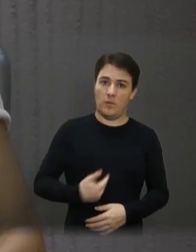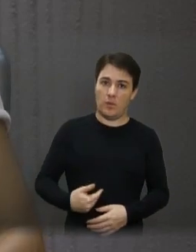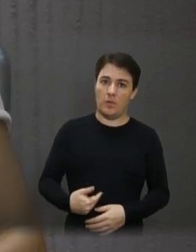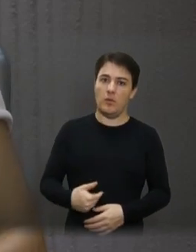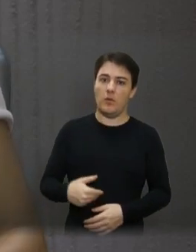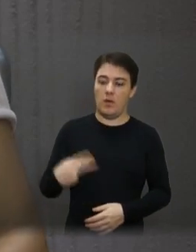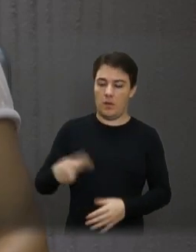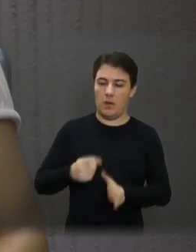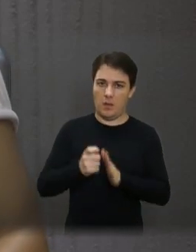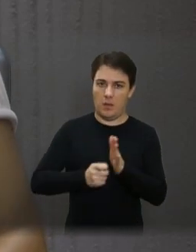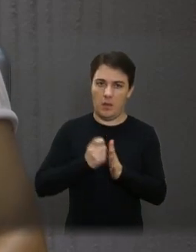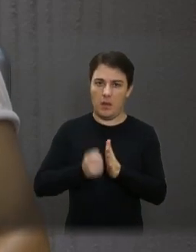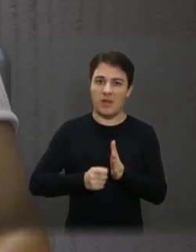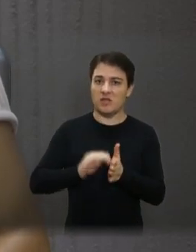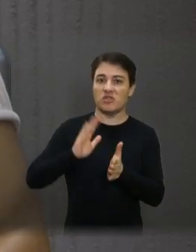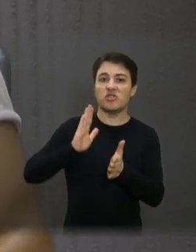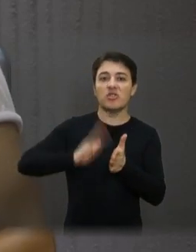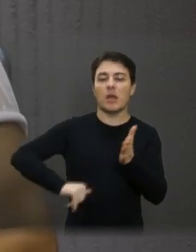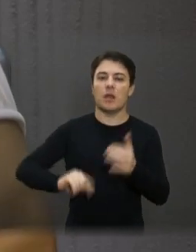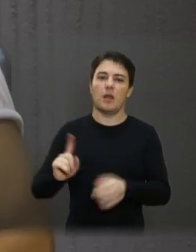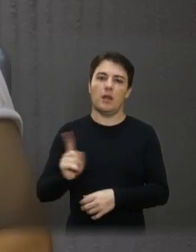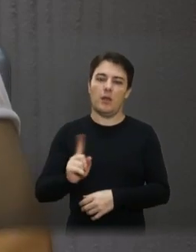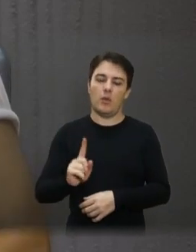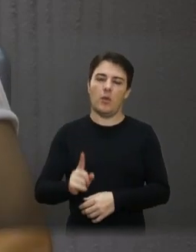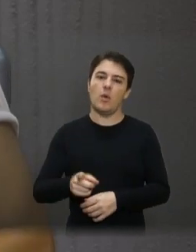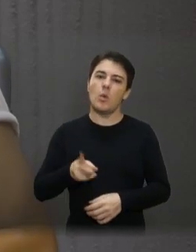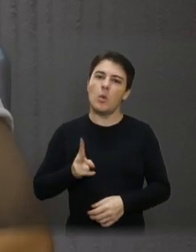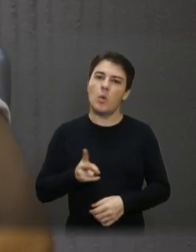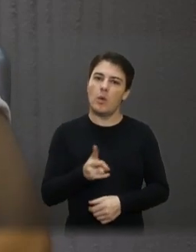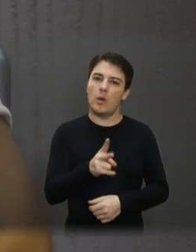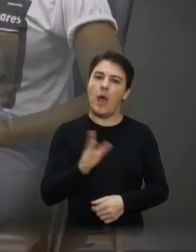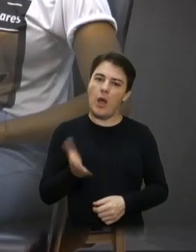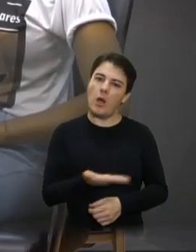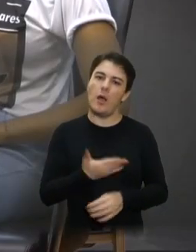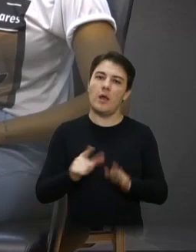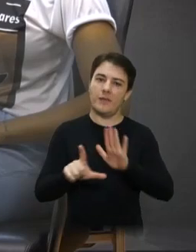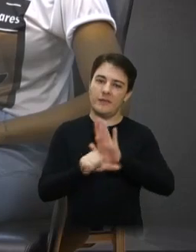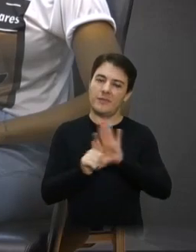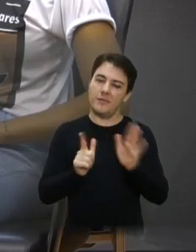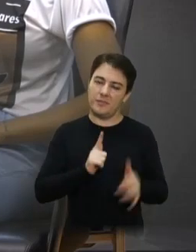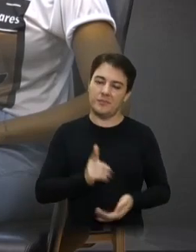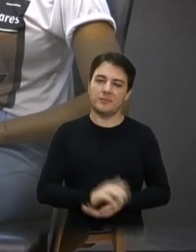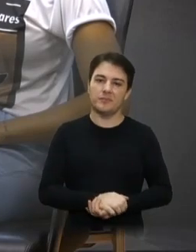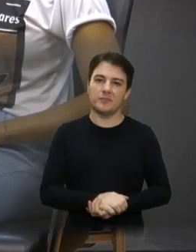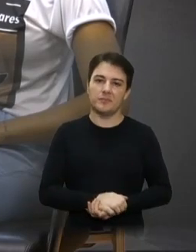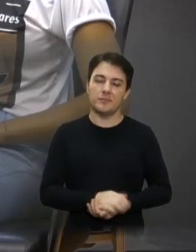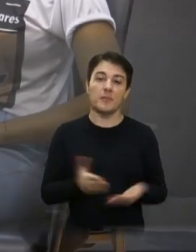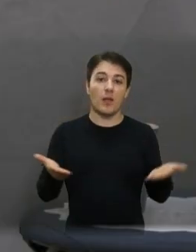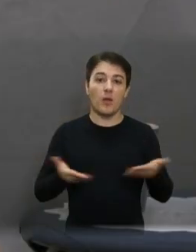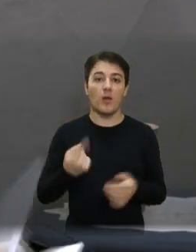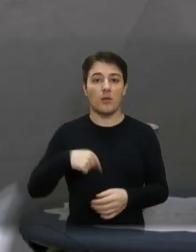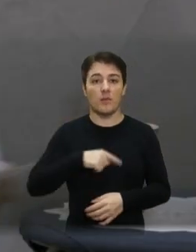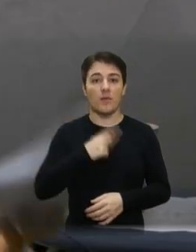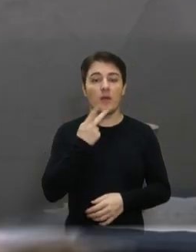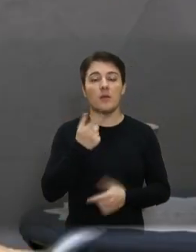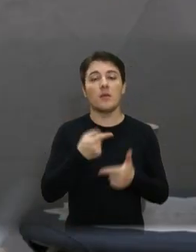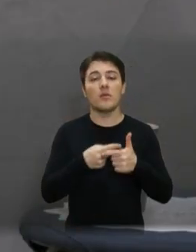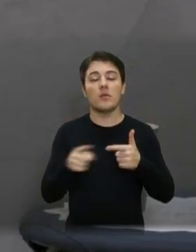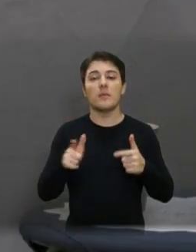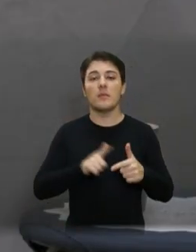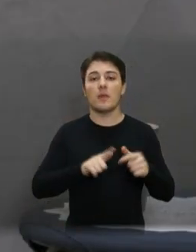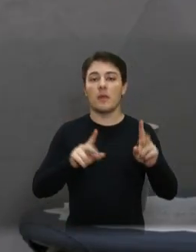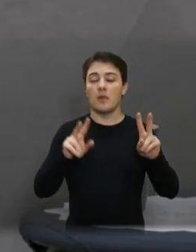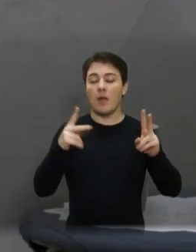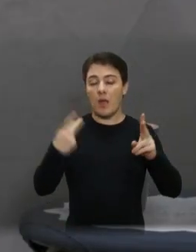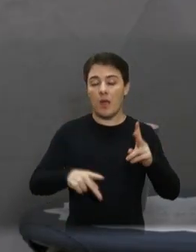a governar agora não tire e isso como política pública então agora é meio agora vamos falar de relação trabalhista gente tem percebido